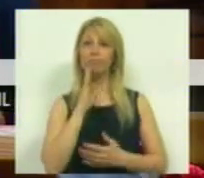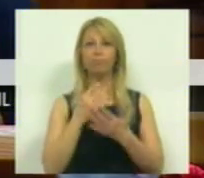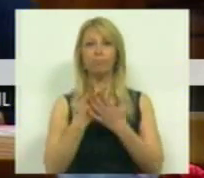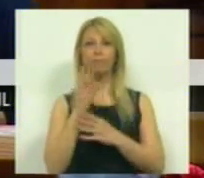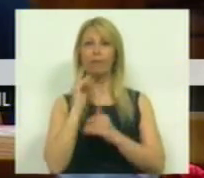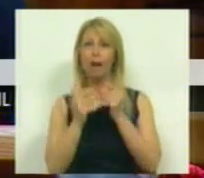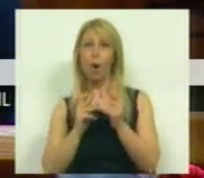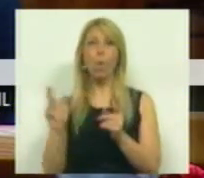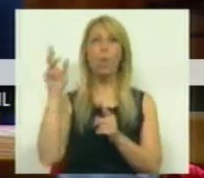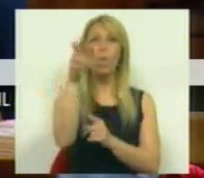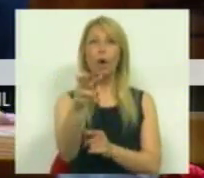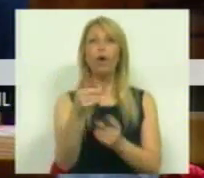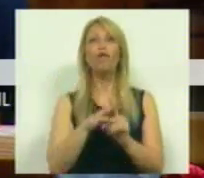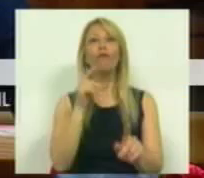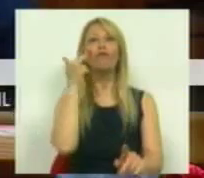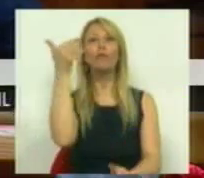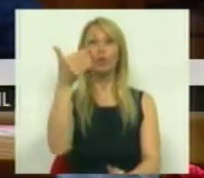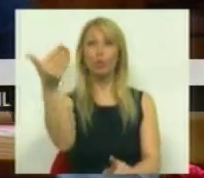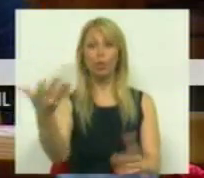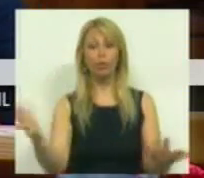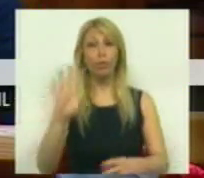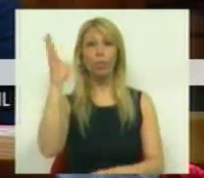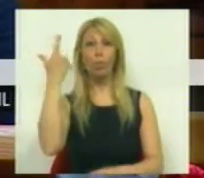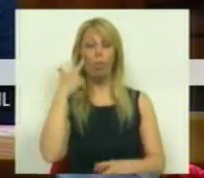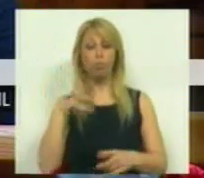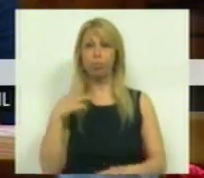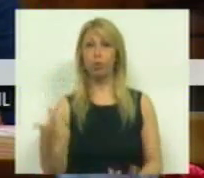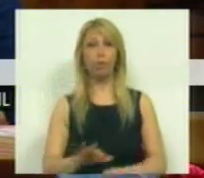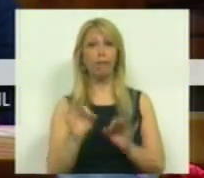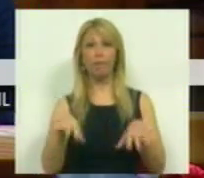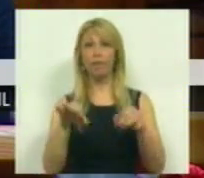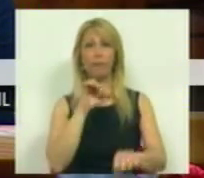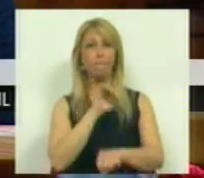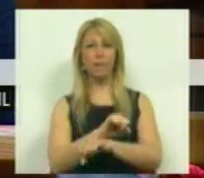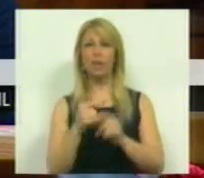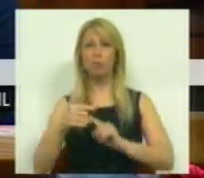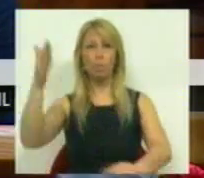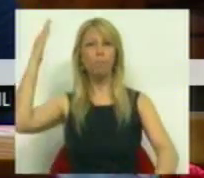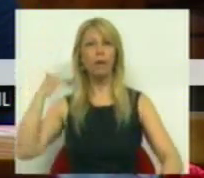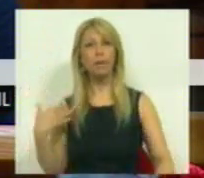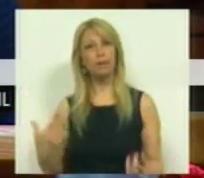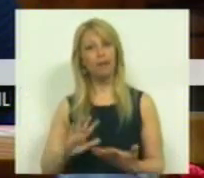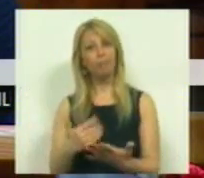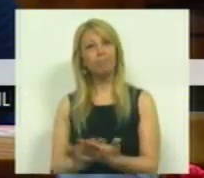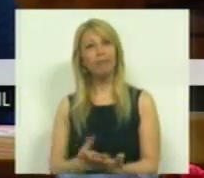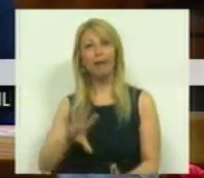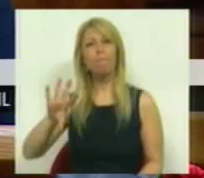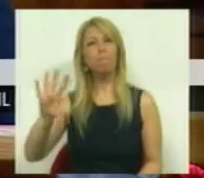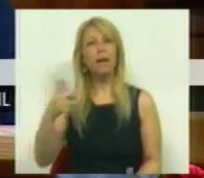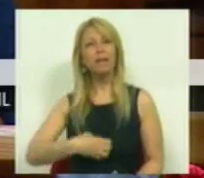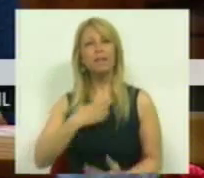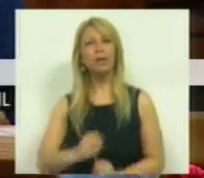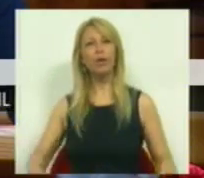futuro. Foi o momento em que Portugal deixou de estar preso no passado, juntando no país um novo sentido para a